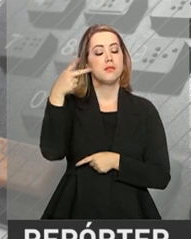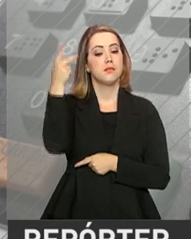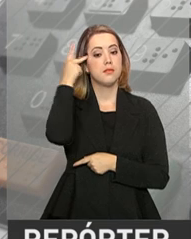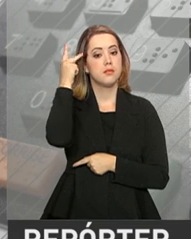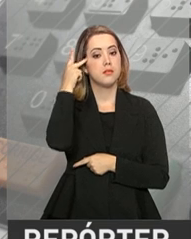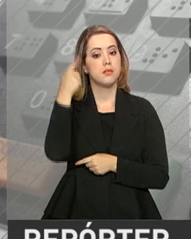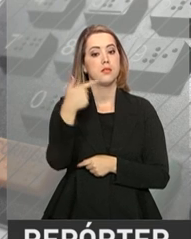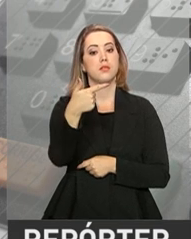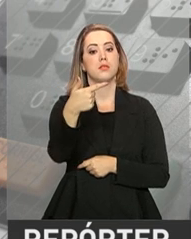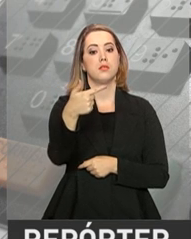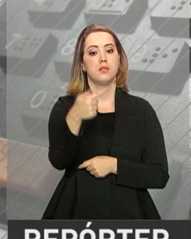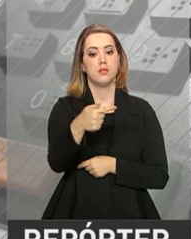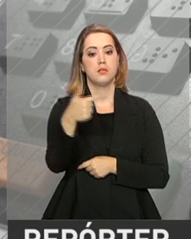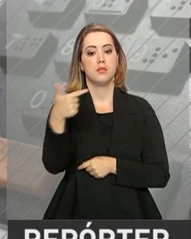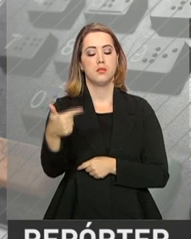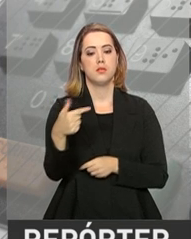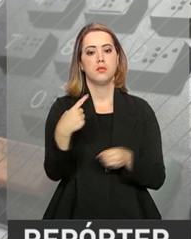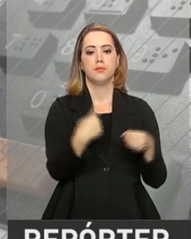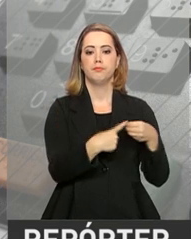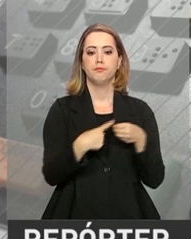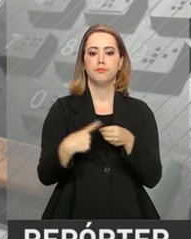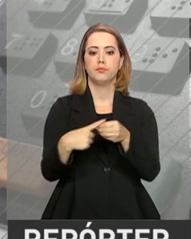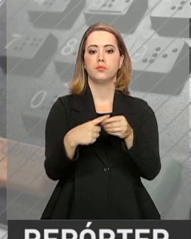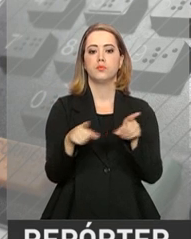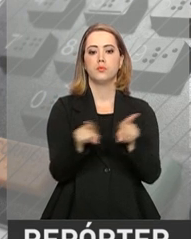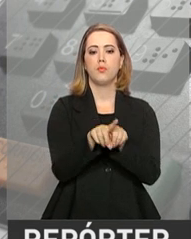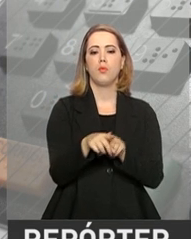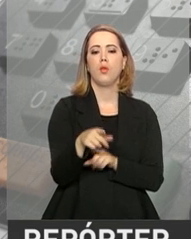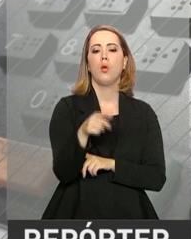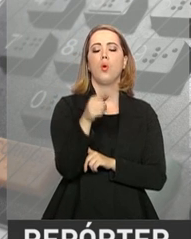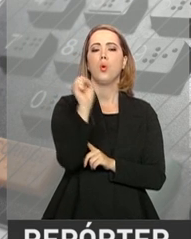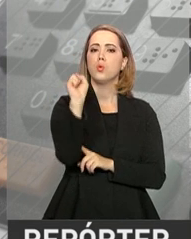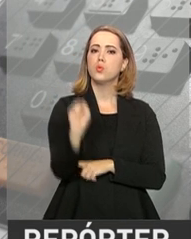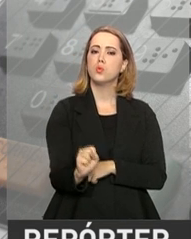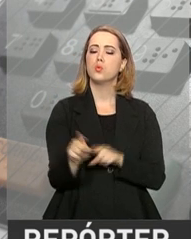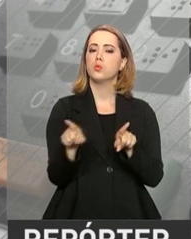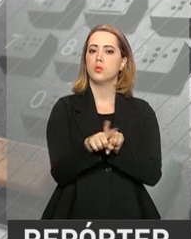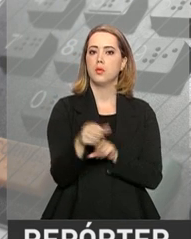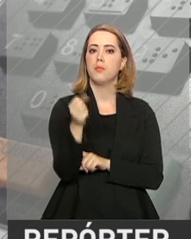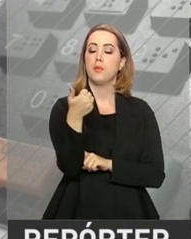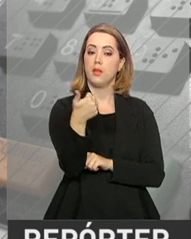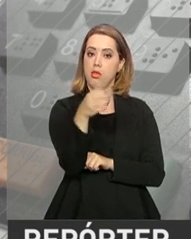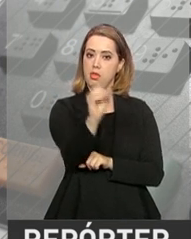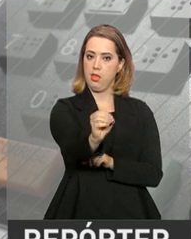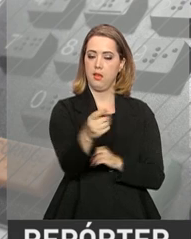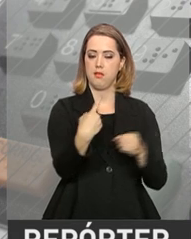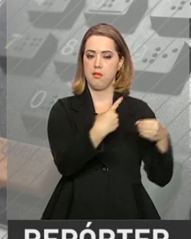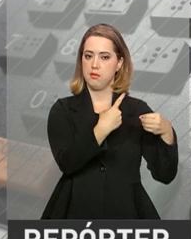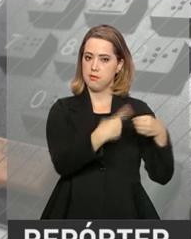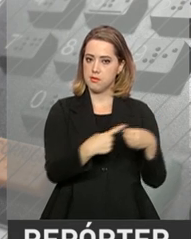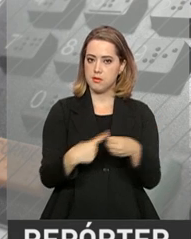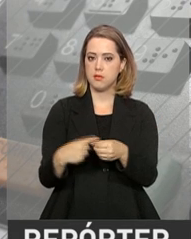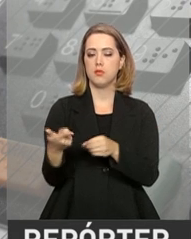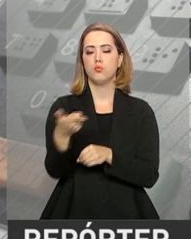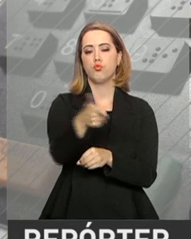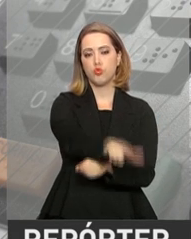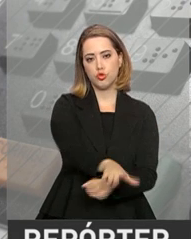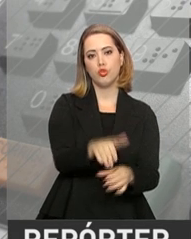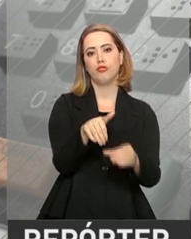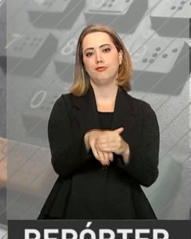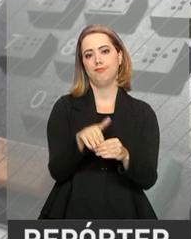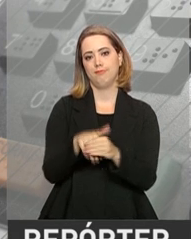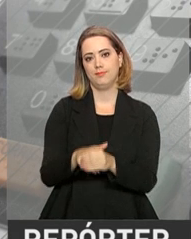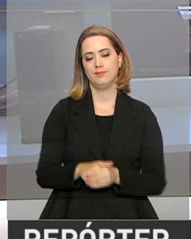com segundo turno. Já no Sul, moradores de 10 municípios vão votar novamente para a escolha do